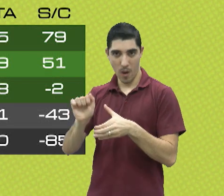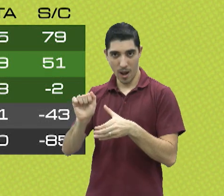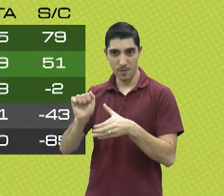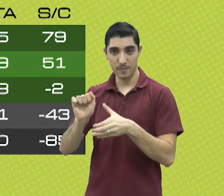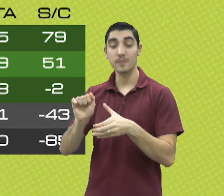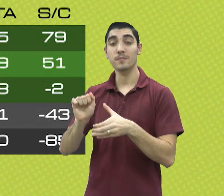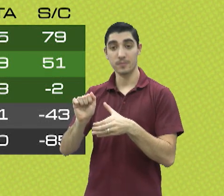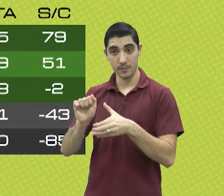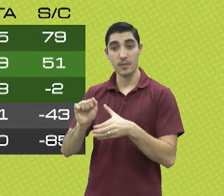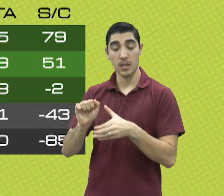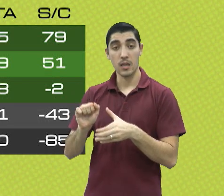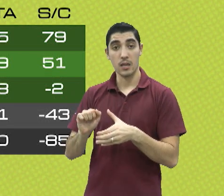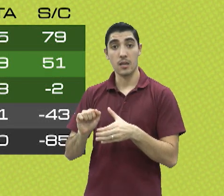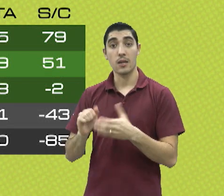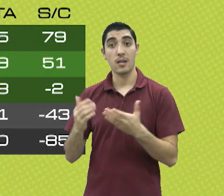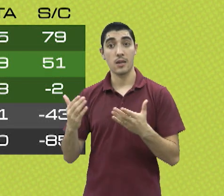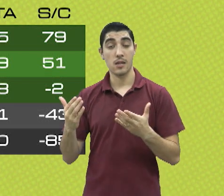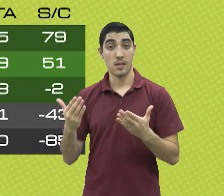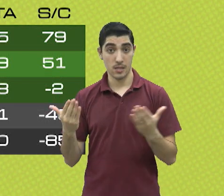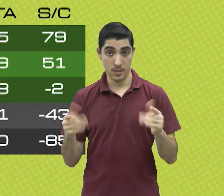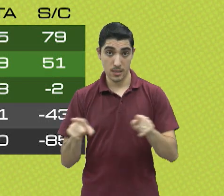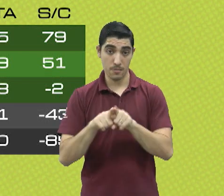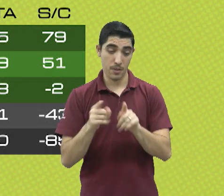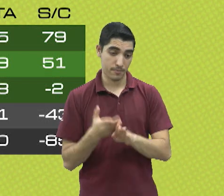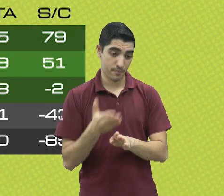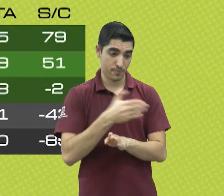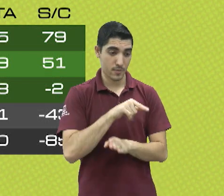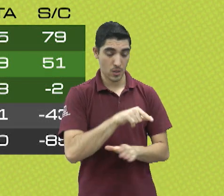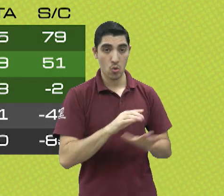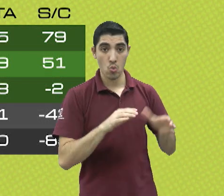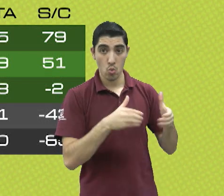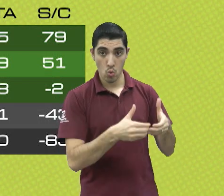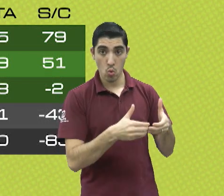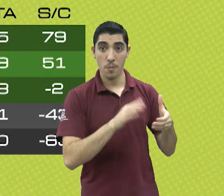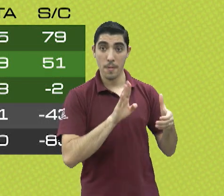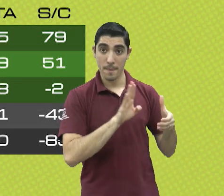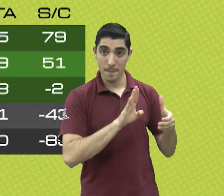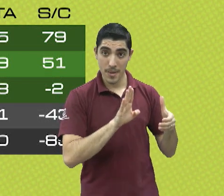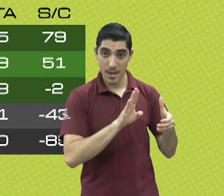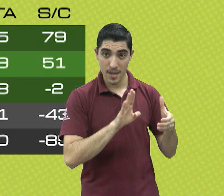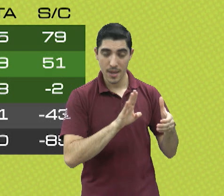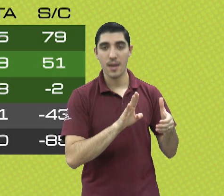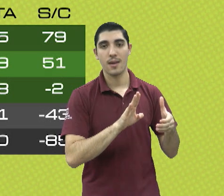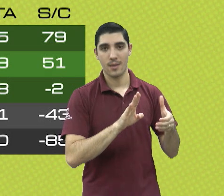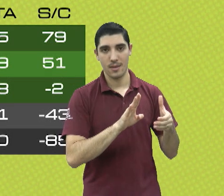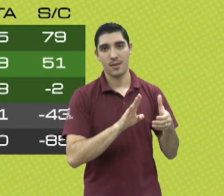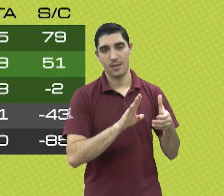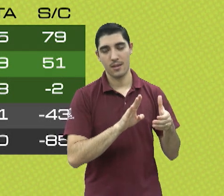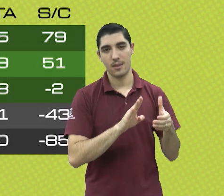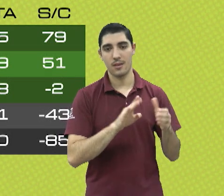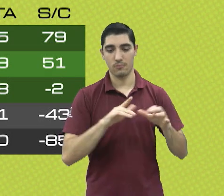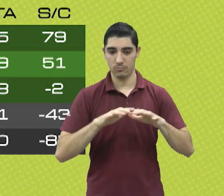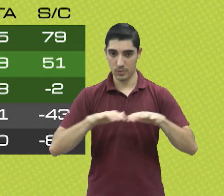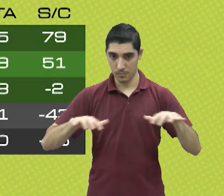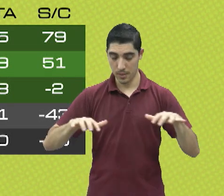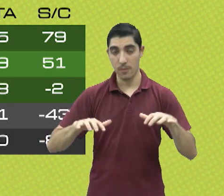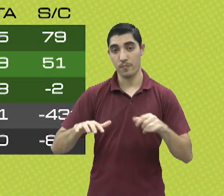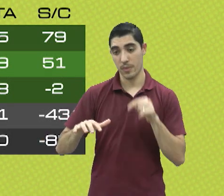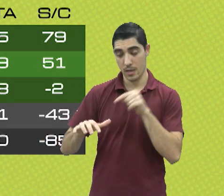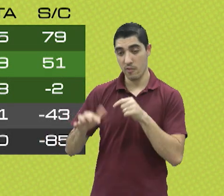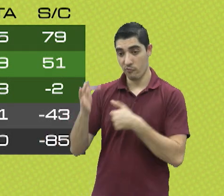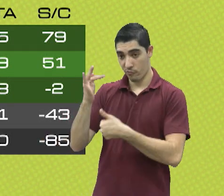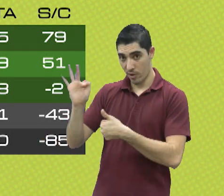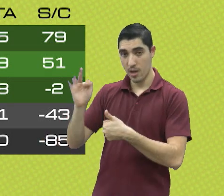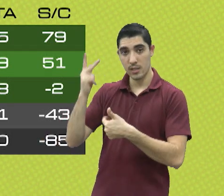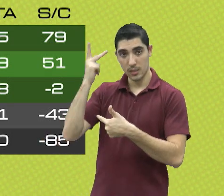mundo, e agora na fase de realinhamento, os 5 dentro deste grupo jogaram entre eles. Então, terminou assim: Franca em primeiro, São